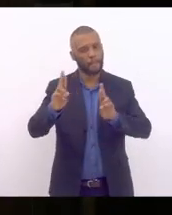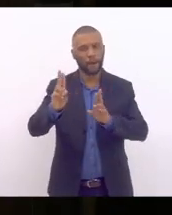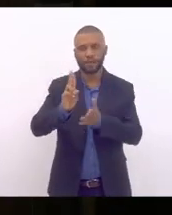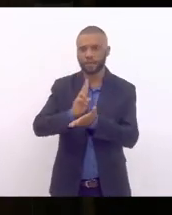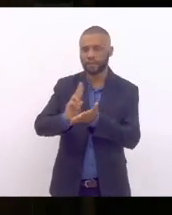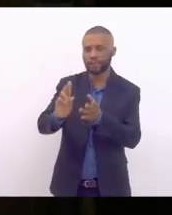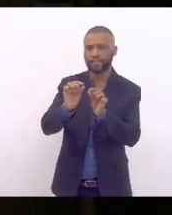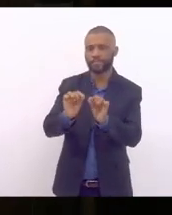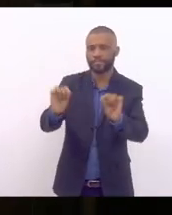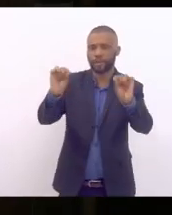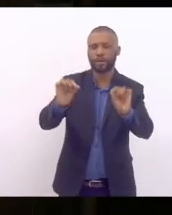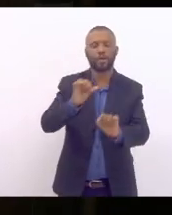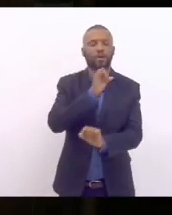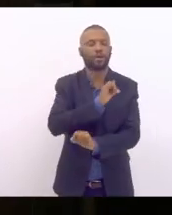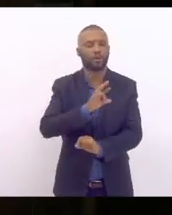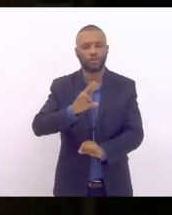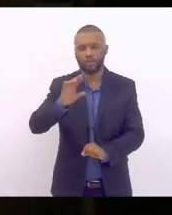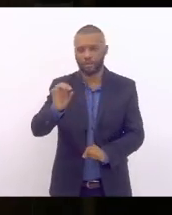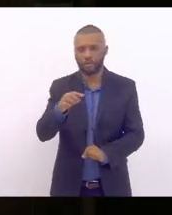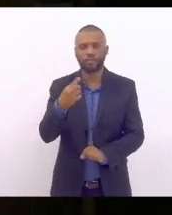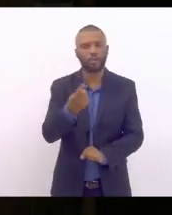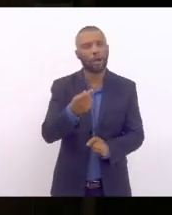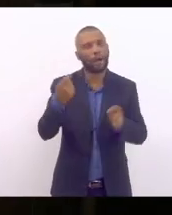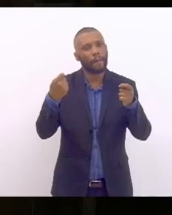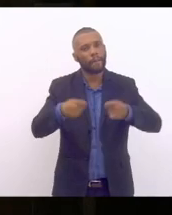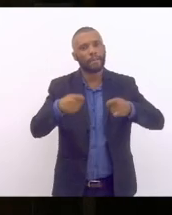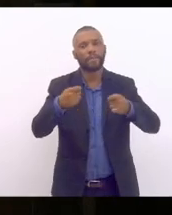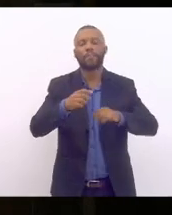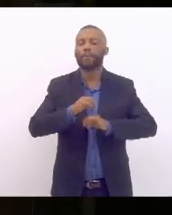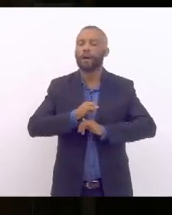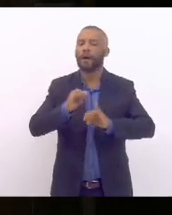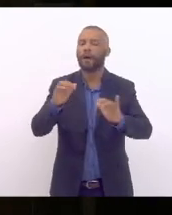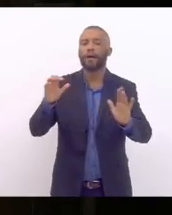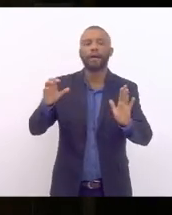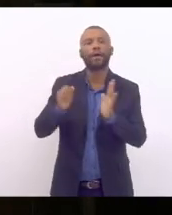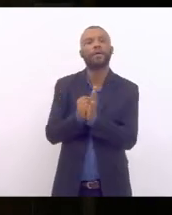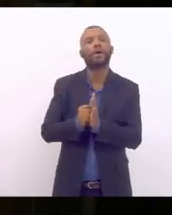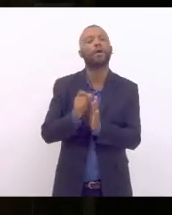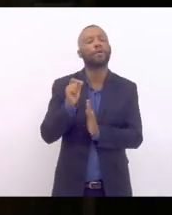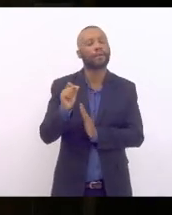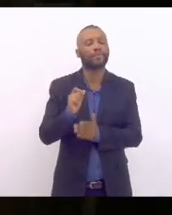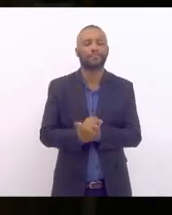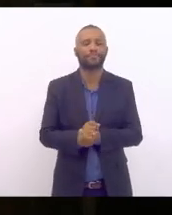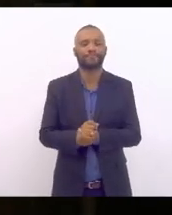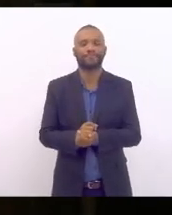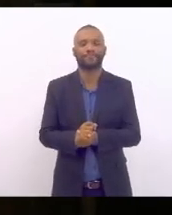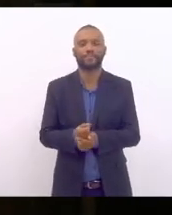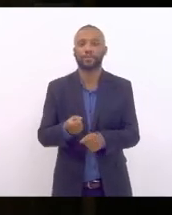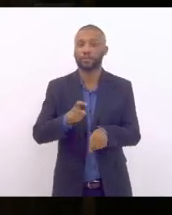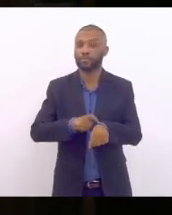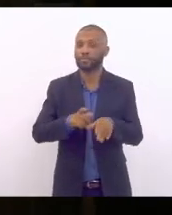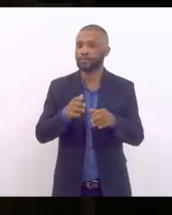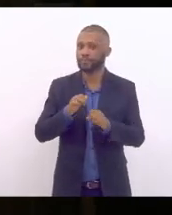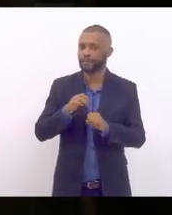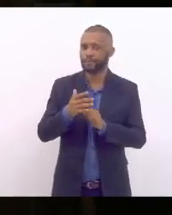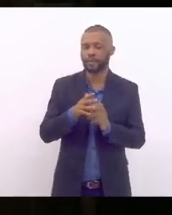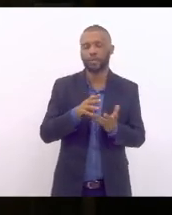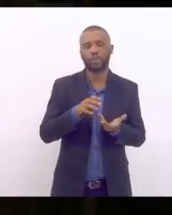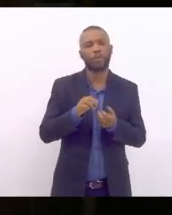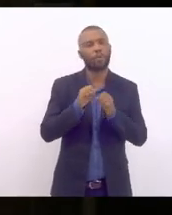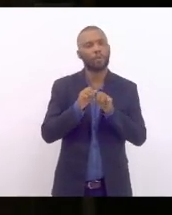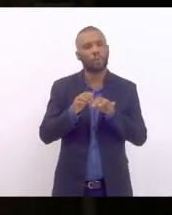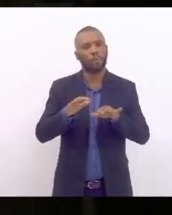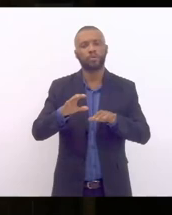do Rio de Janeiro é Preciso registrar que durante o período da pandemia da cor